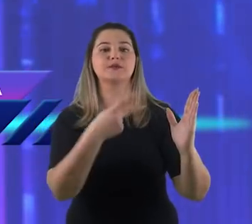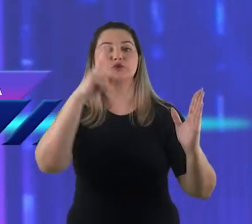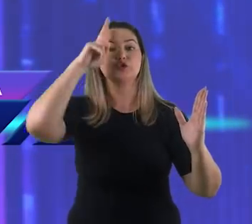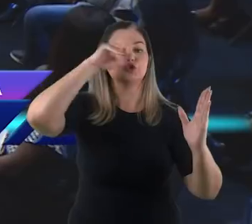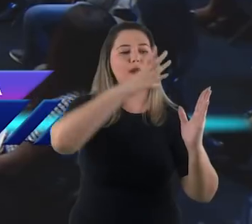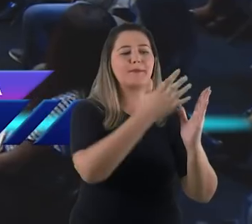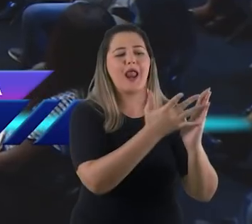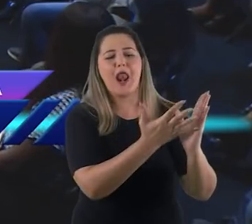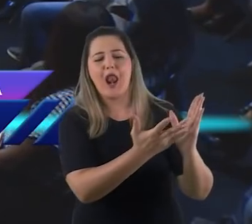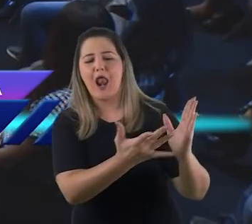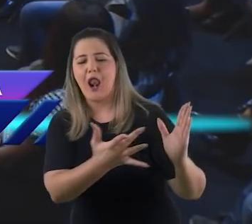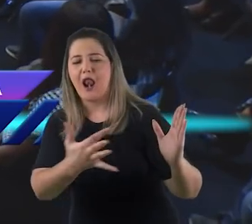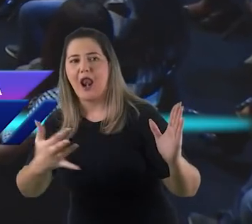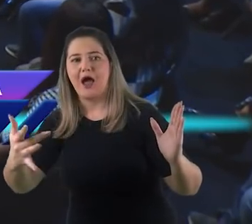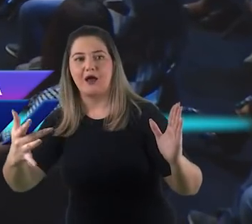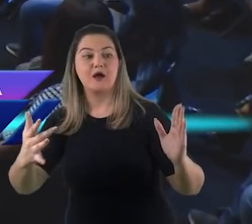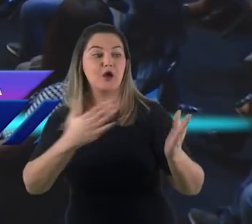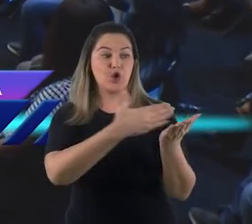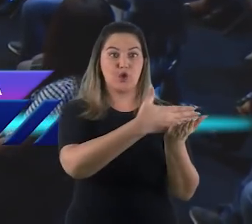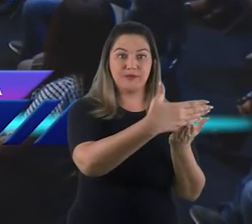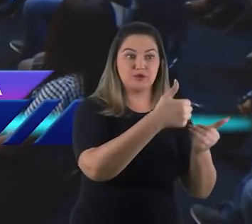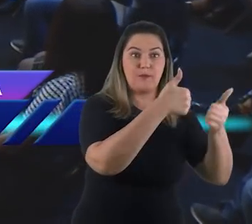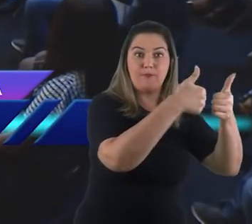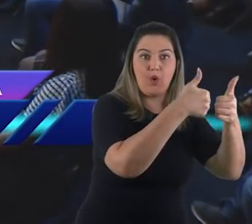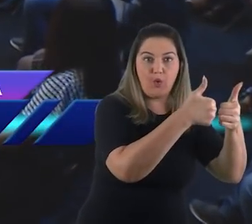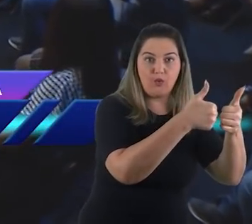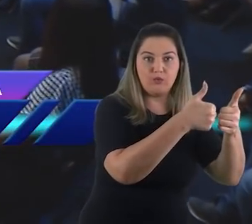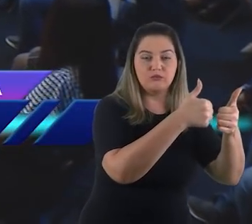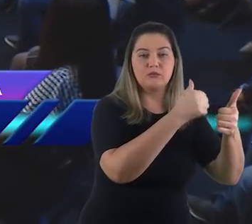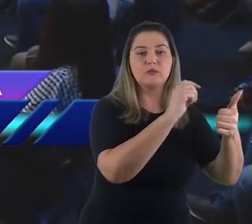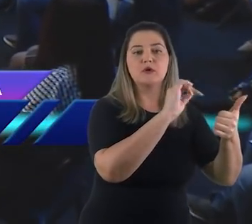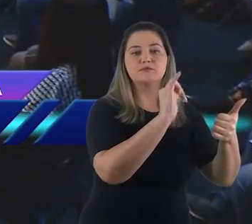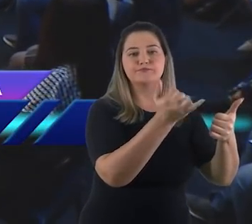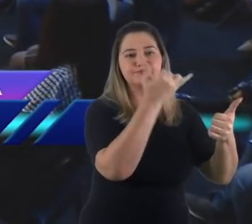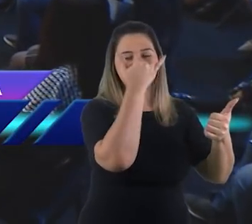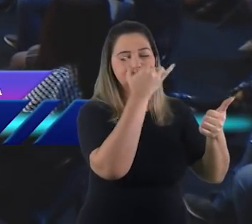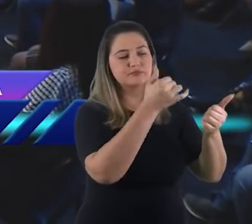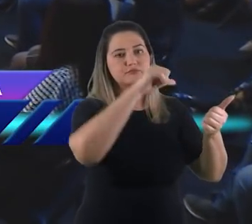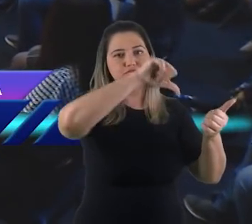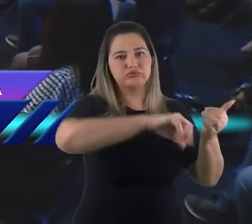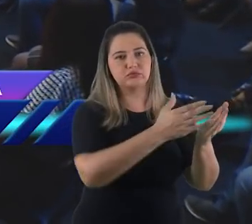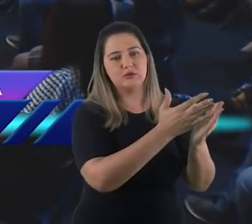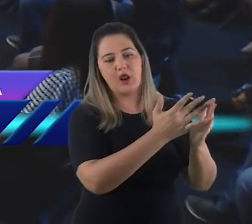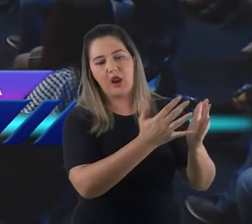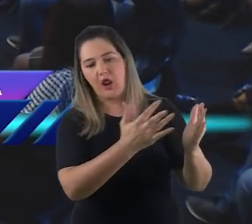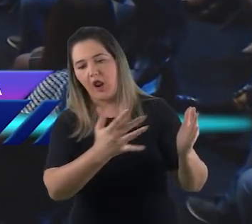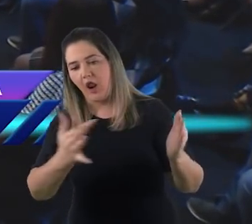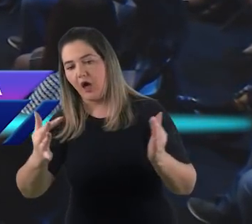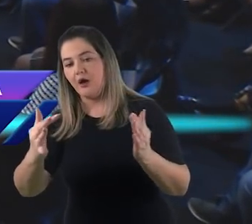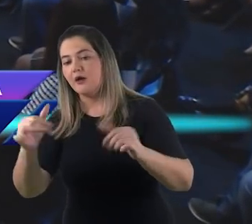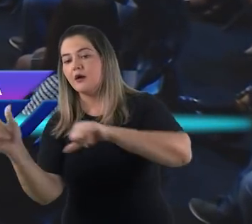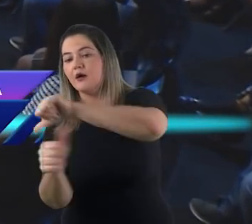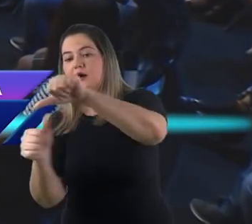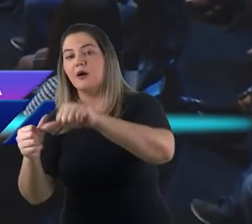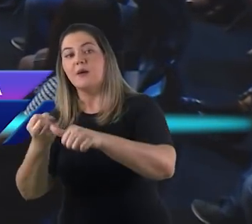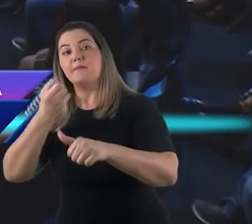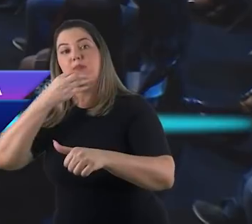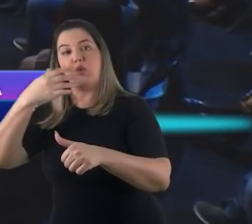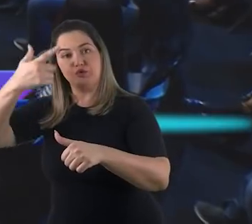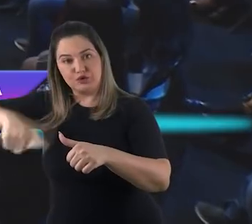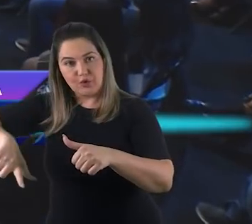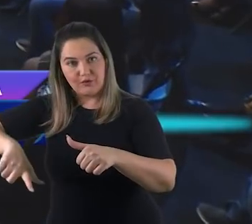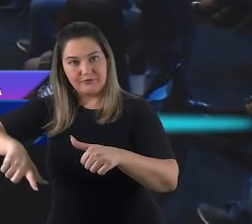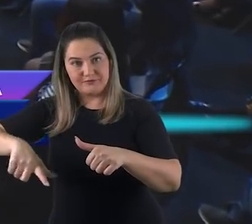maneira. Quando Jesus, ele foi explicar a sua própria vida, isso está no Evangelho de Lucas, no